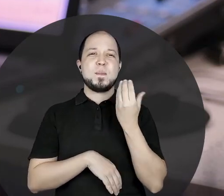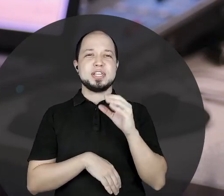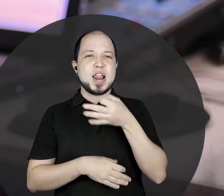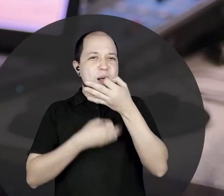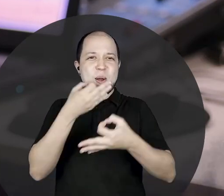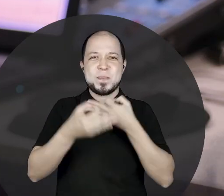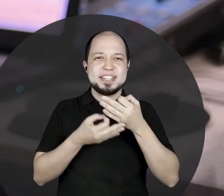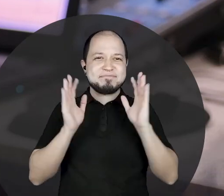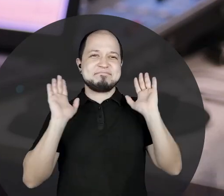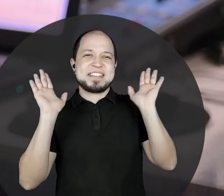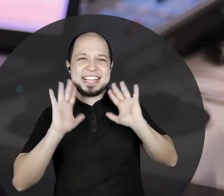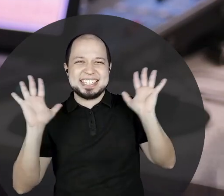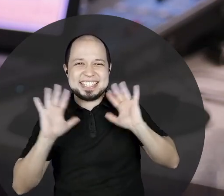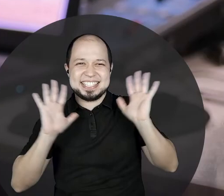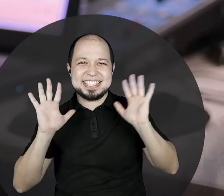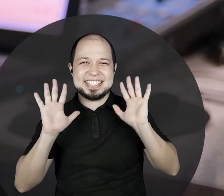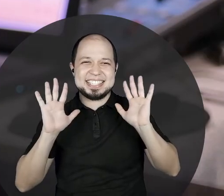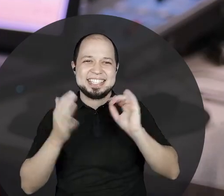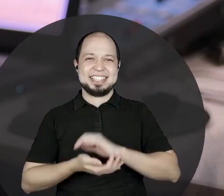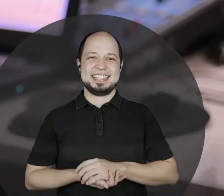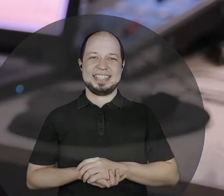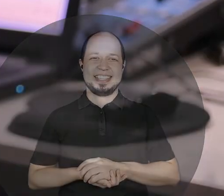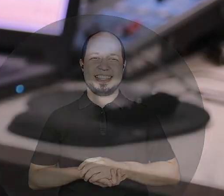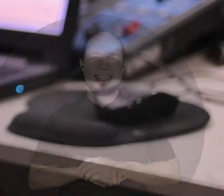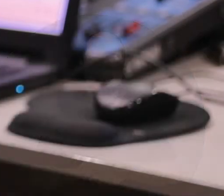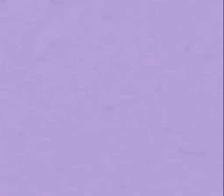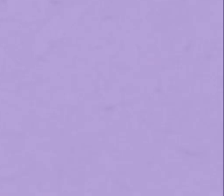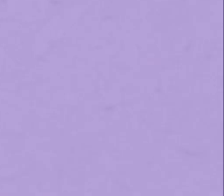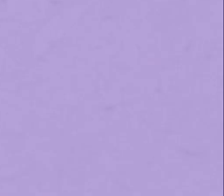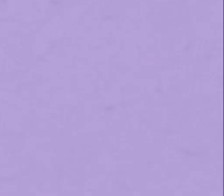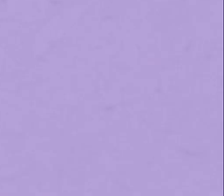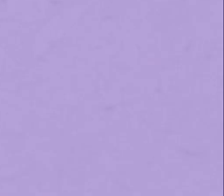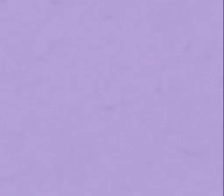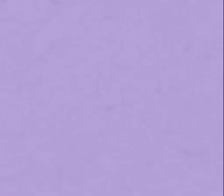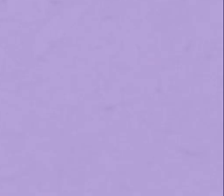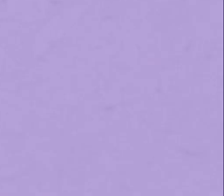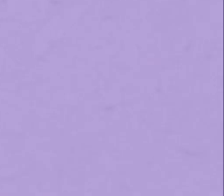compartilha, comenta o tanto que você quiser. Até a próxima, falou!